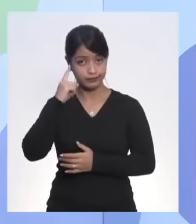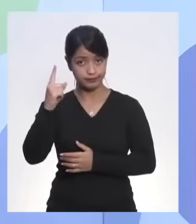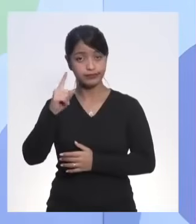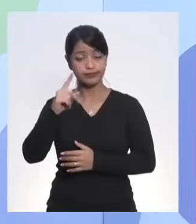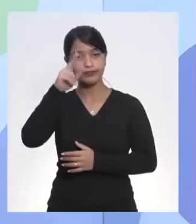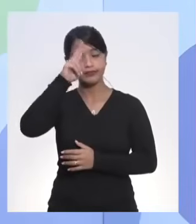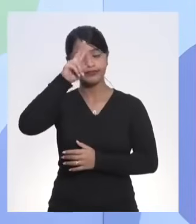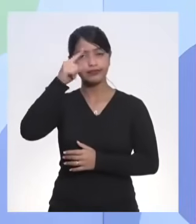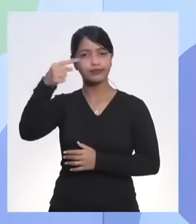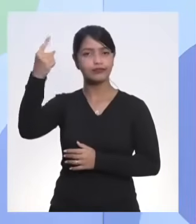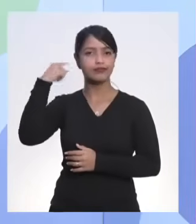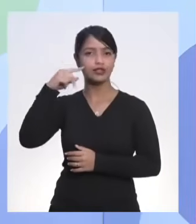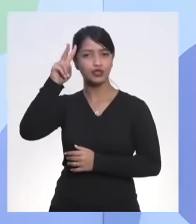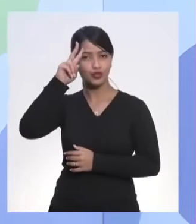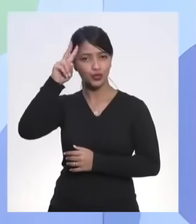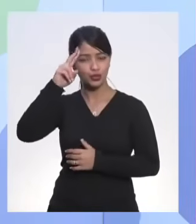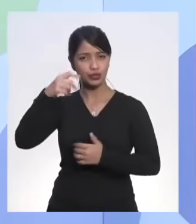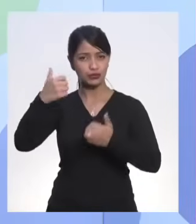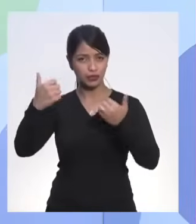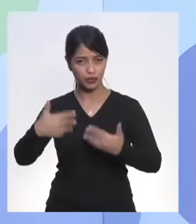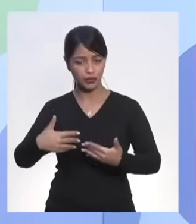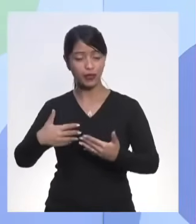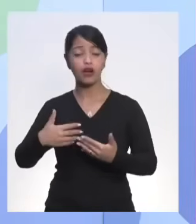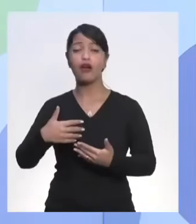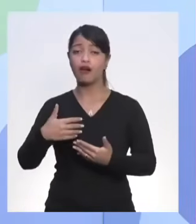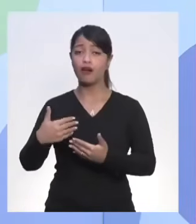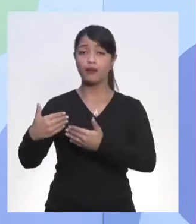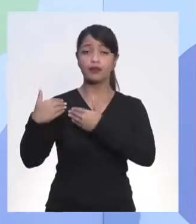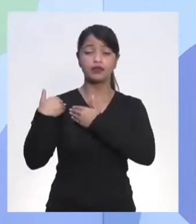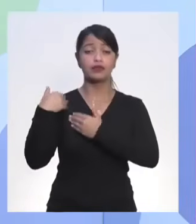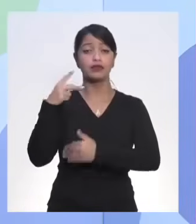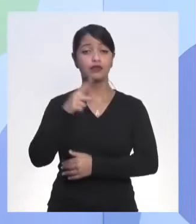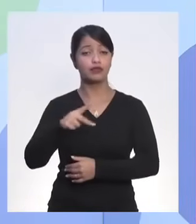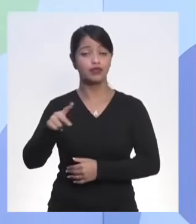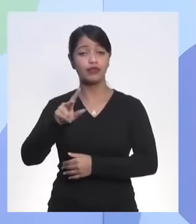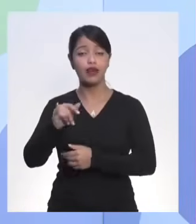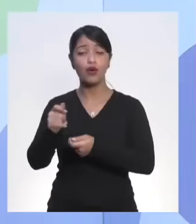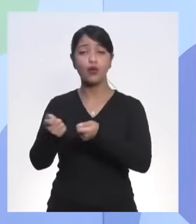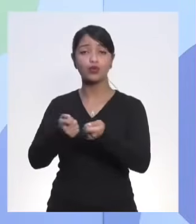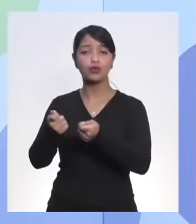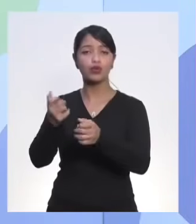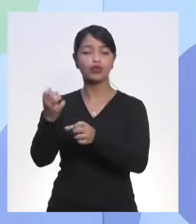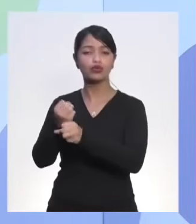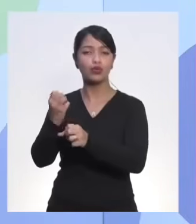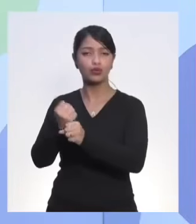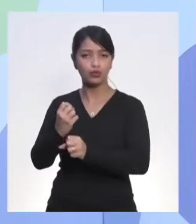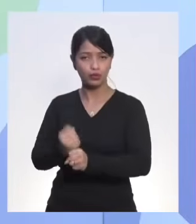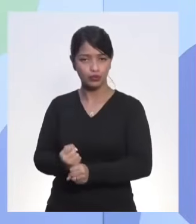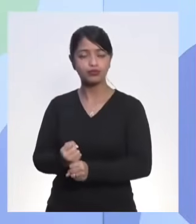na segunda-feira, aquela ideia do controle para pontuação. Então,